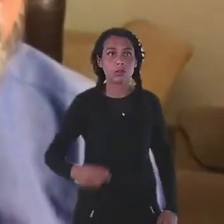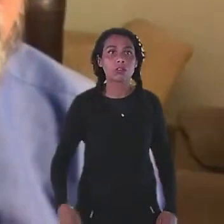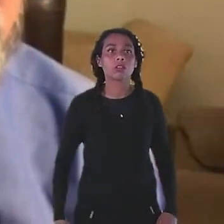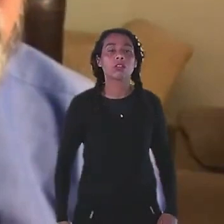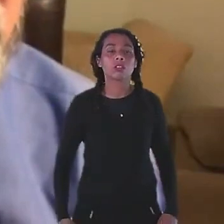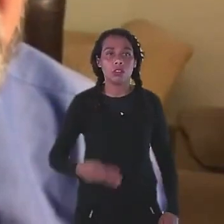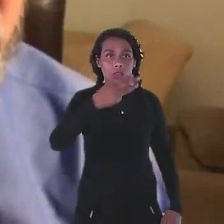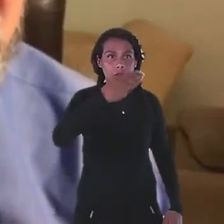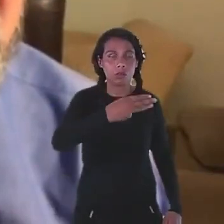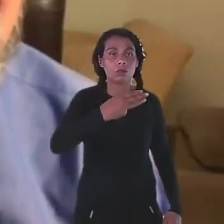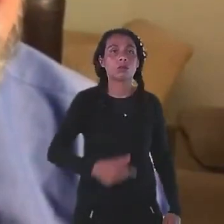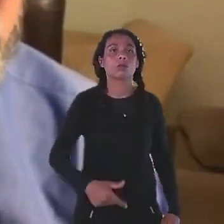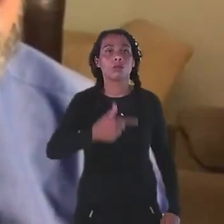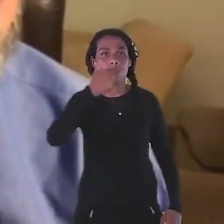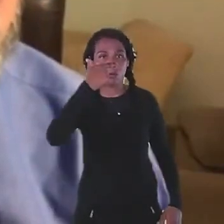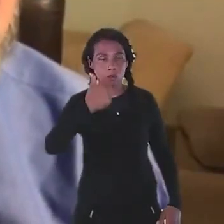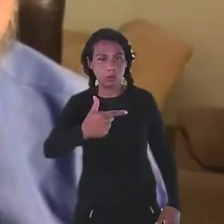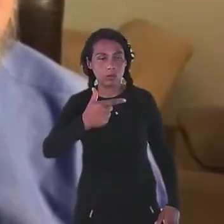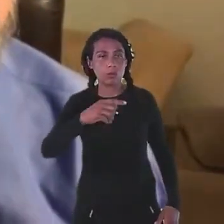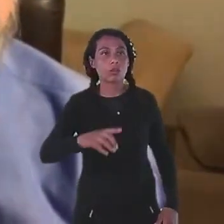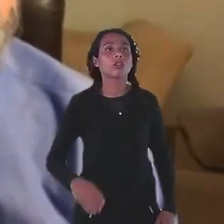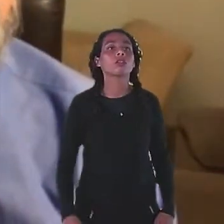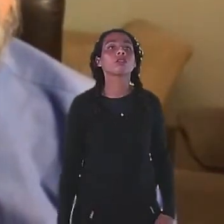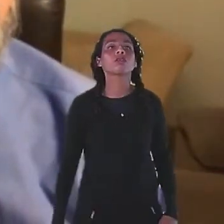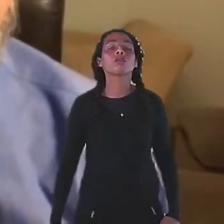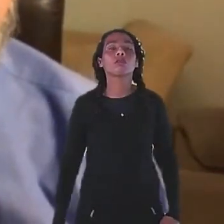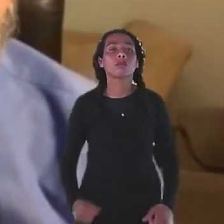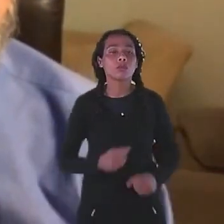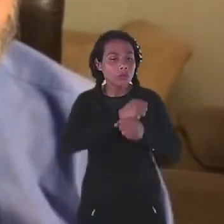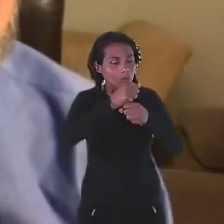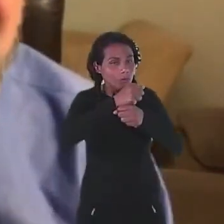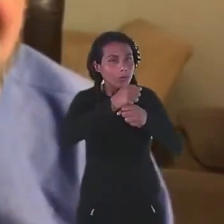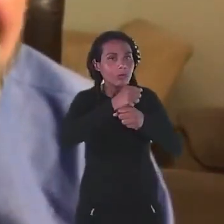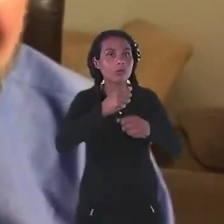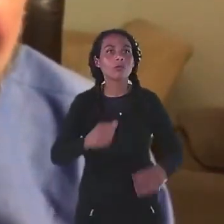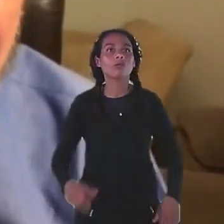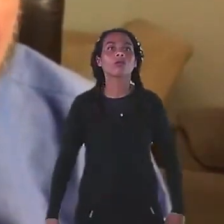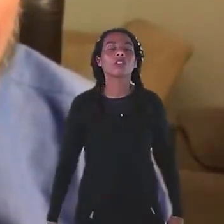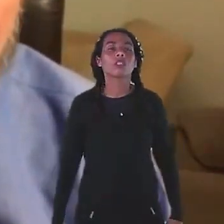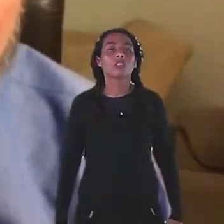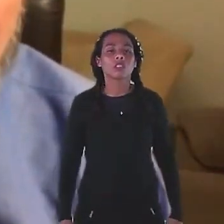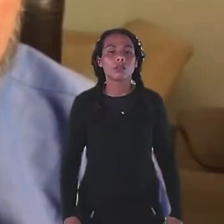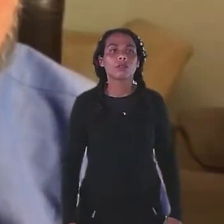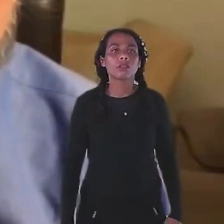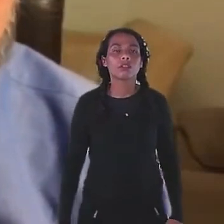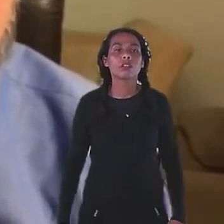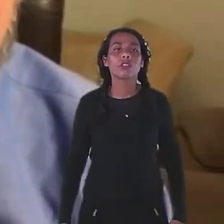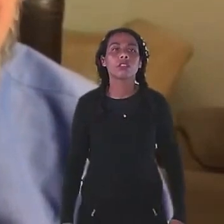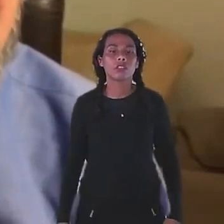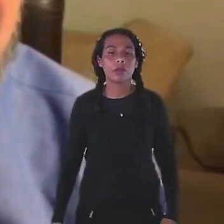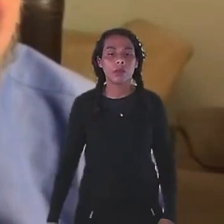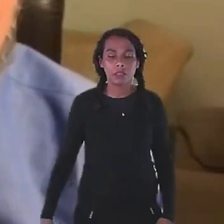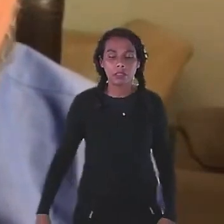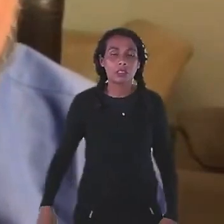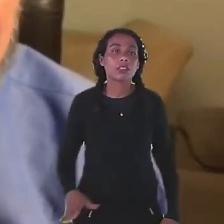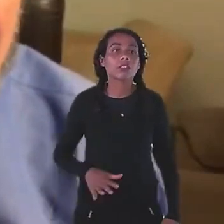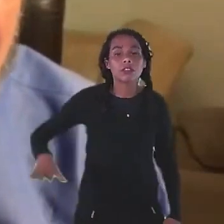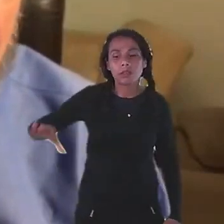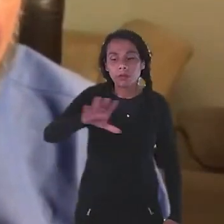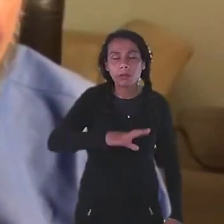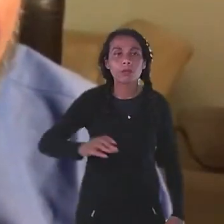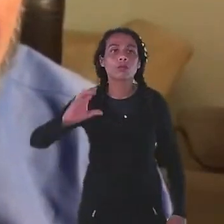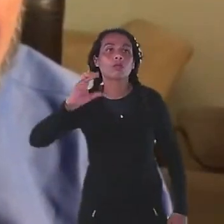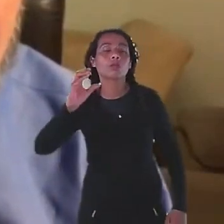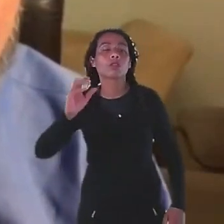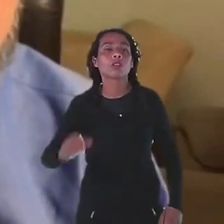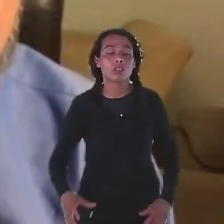40 anos do primeiro dia que eu entrei no laboratório de neurociência na Faculdade de Medicina da USP, com o professor César Timanharia,